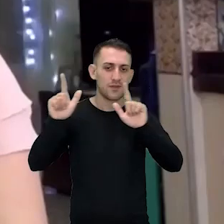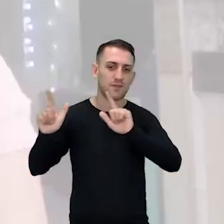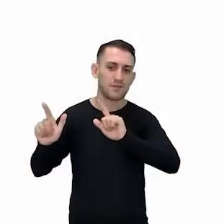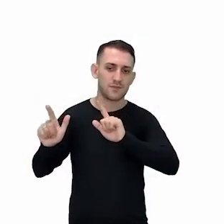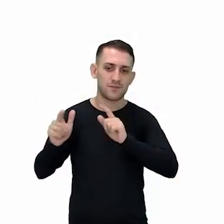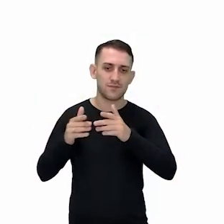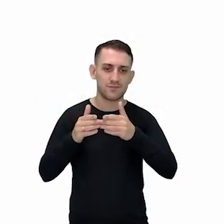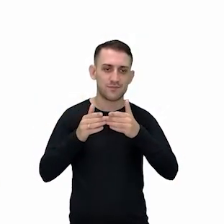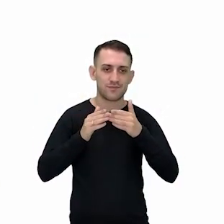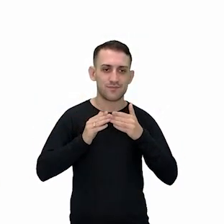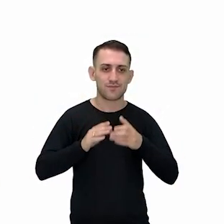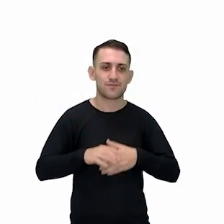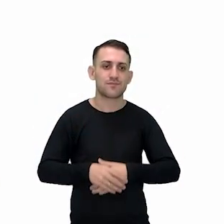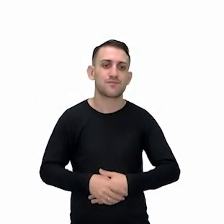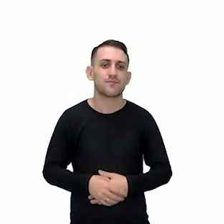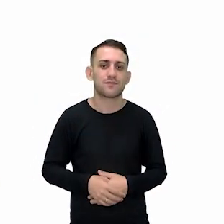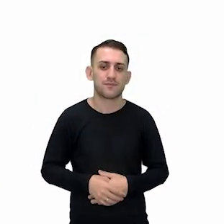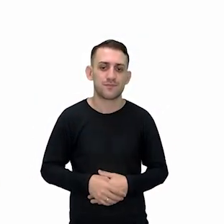por favor, tá?